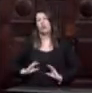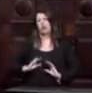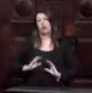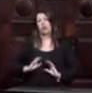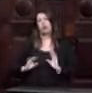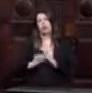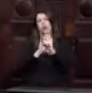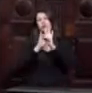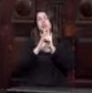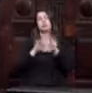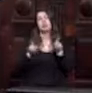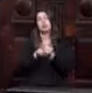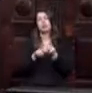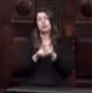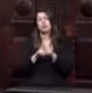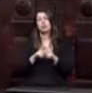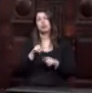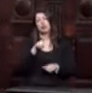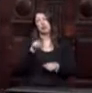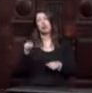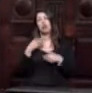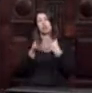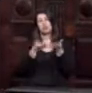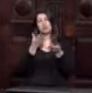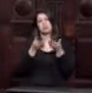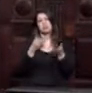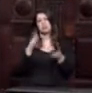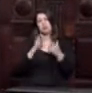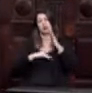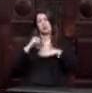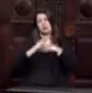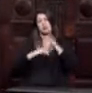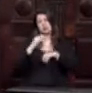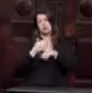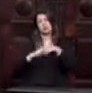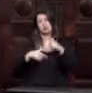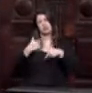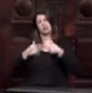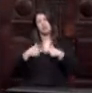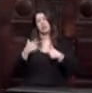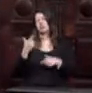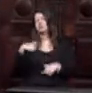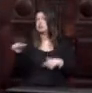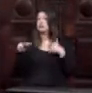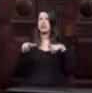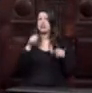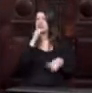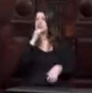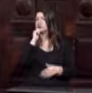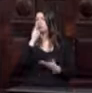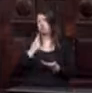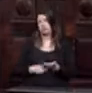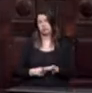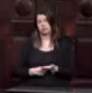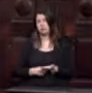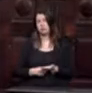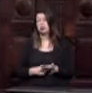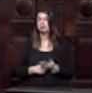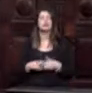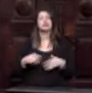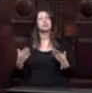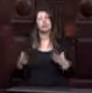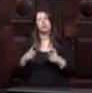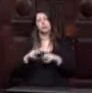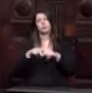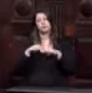e preservem a sua capacidade operacional sem necessidade de nenhum outro acordo futuro. Por isso, senhor presidente, a bancada